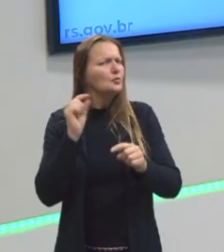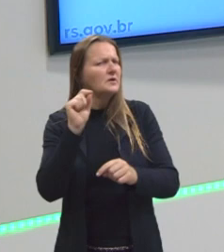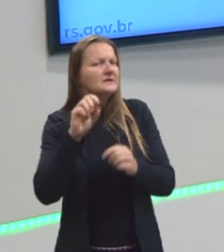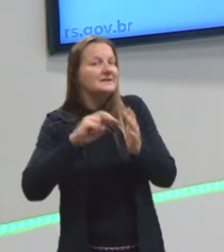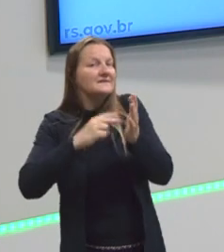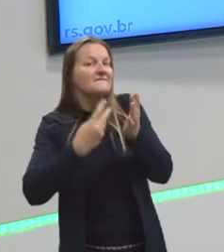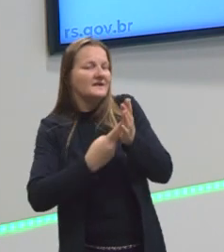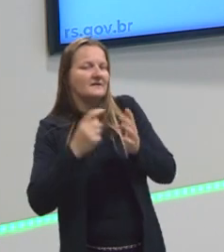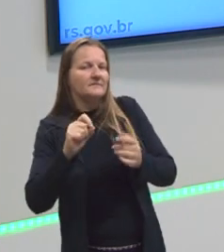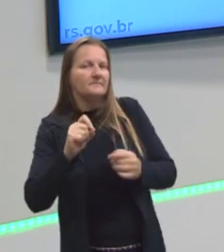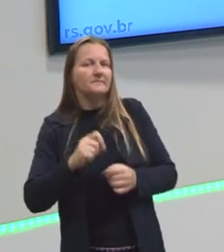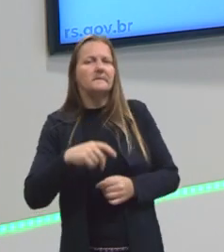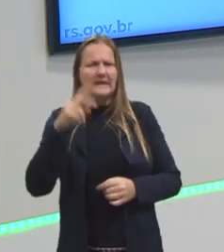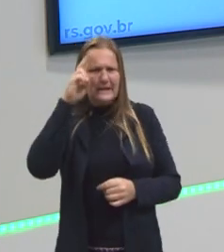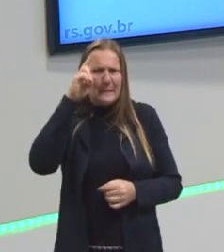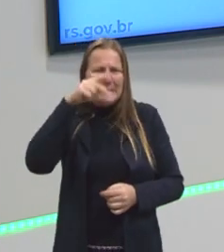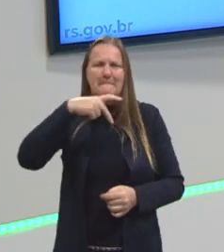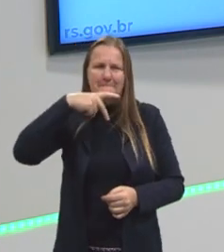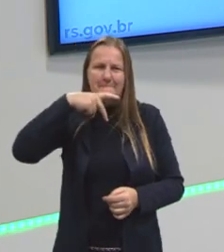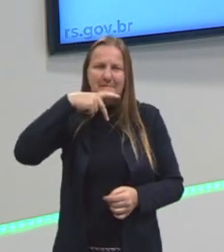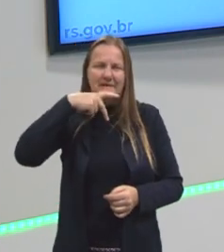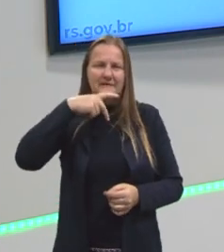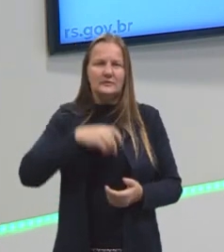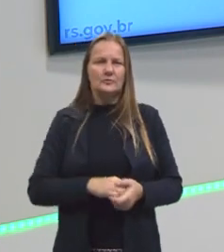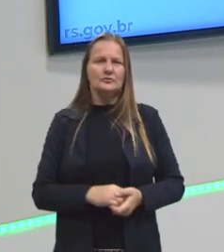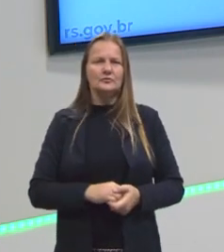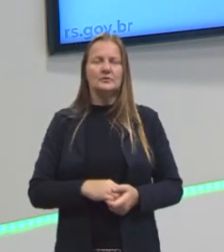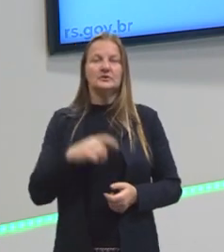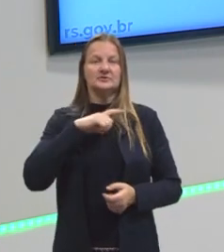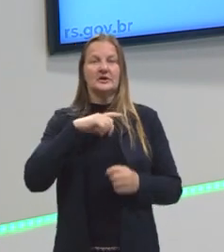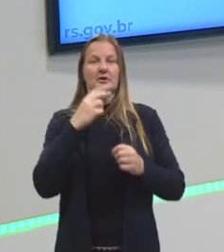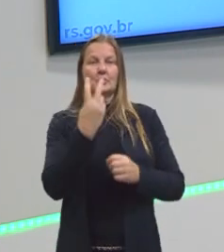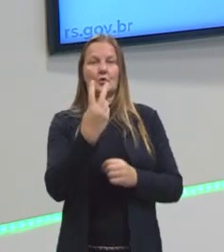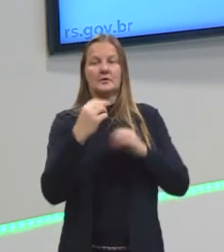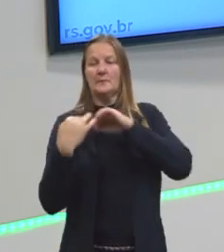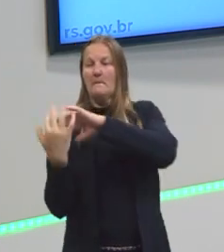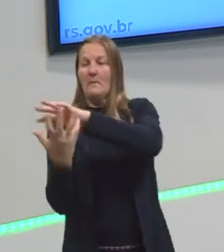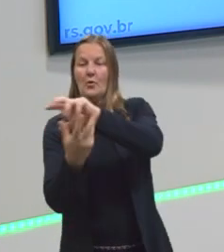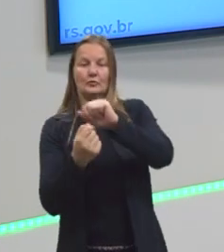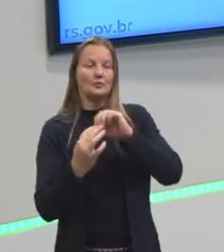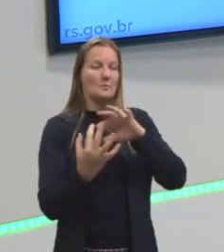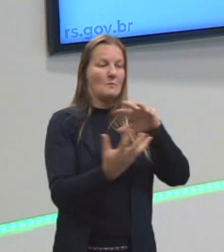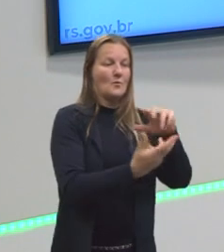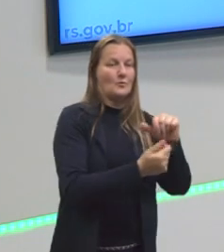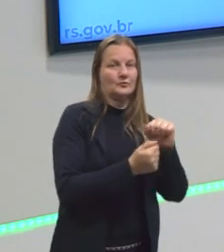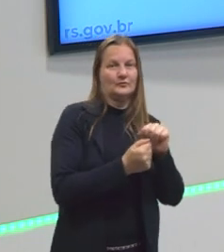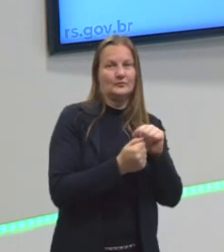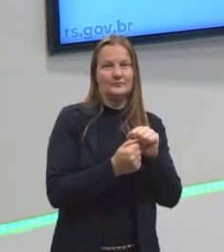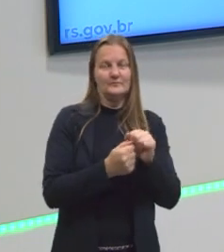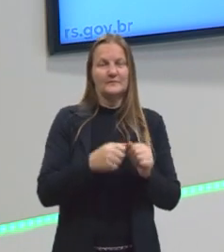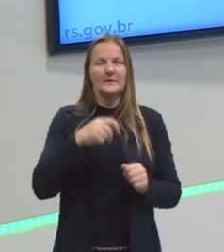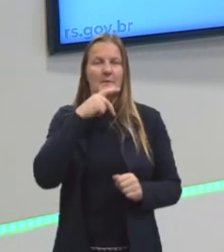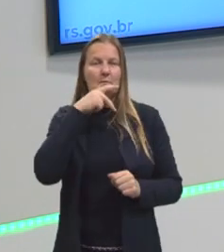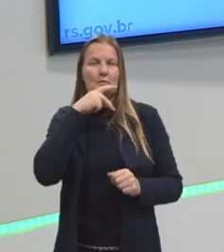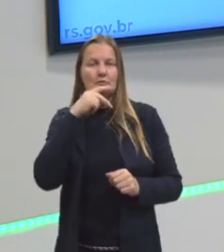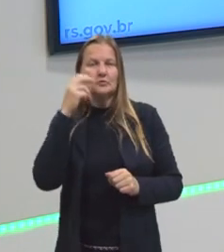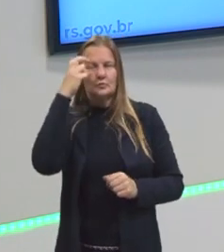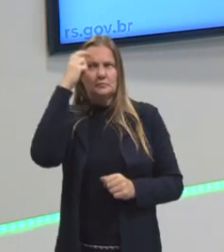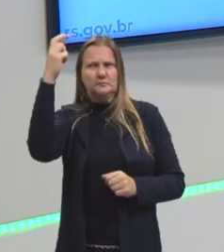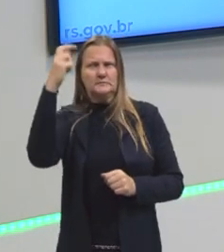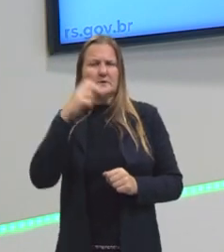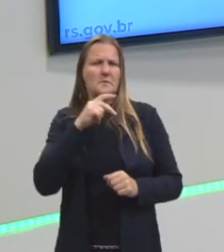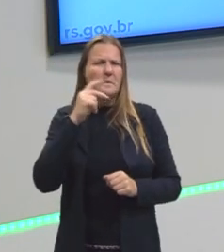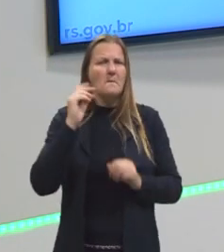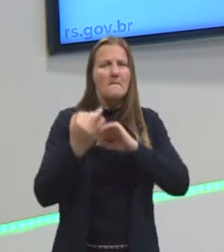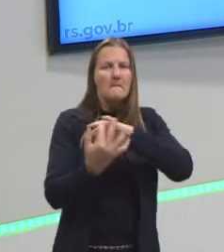acontecia se lembra do patrão ao Platão tinha a teoria dos dois mundos é uma teoria mundo inteligível e o mundo sensível mundo